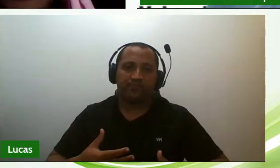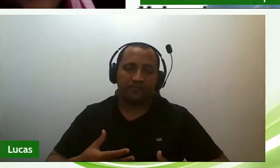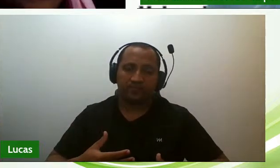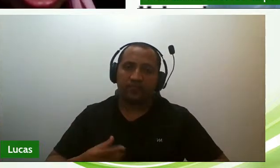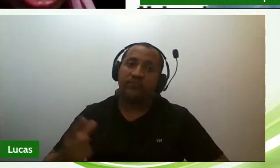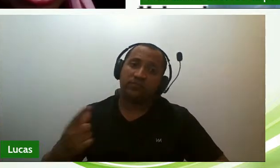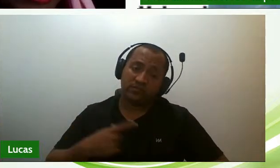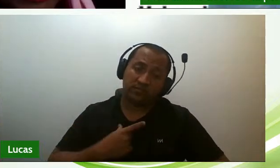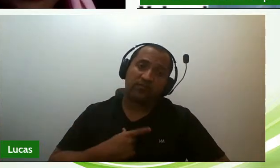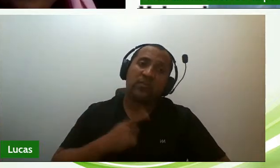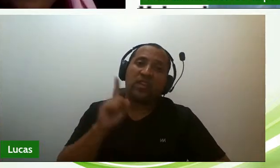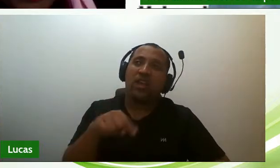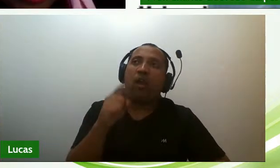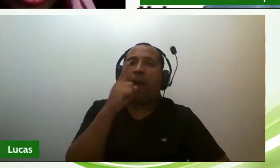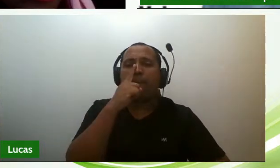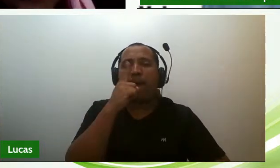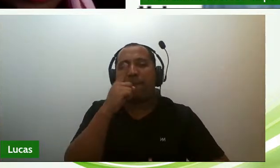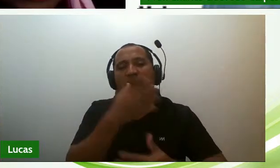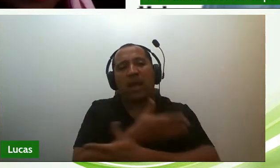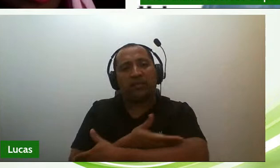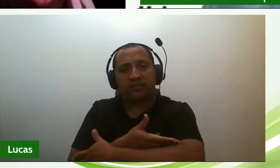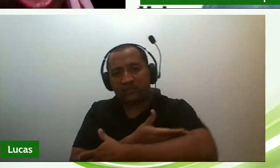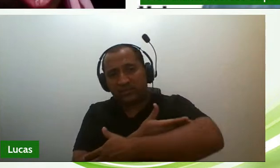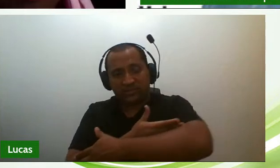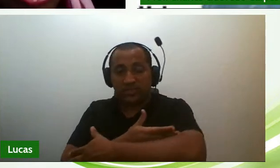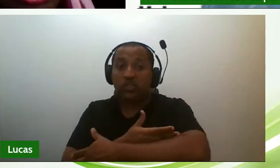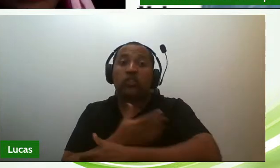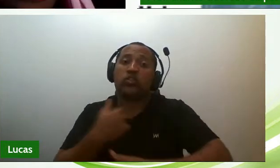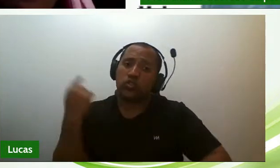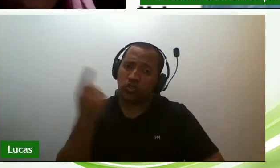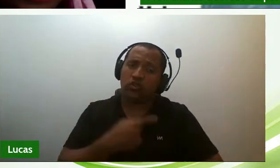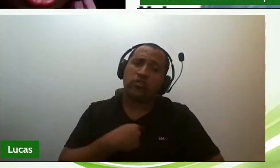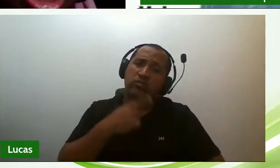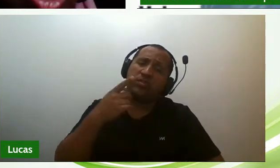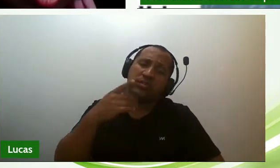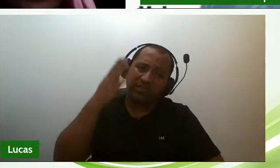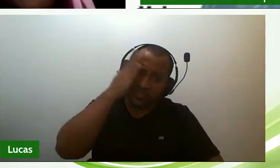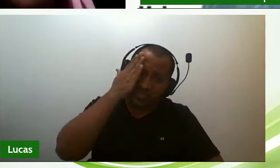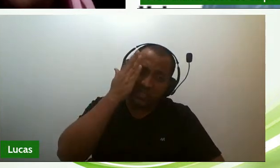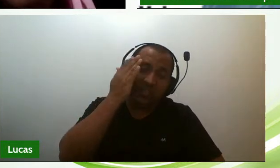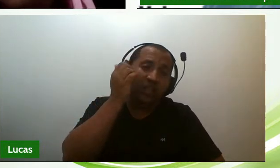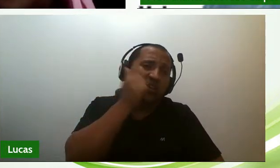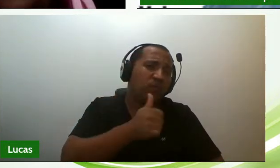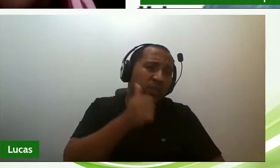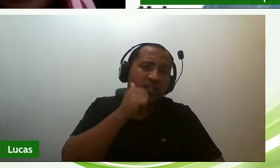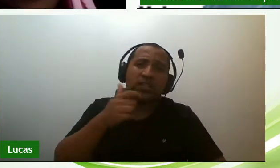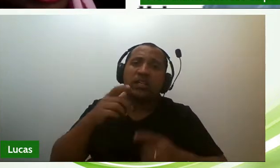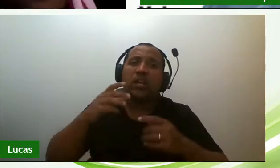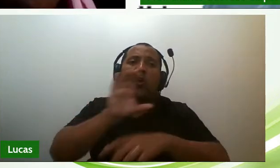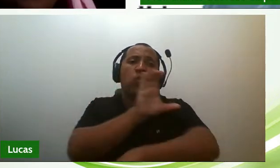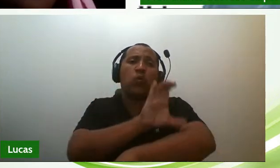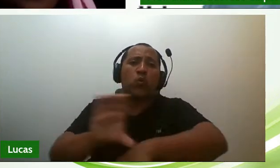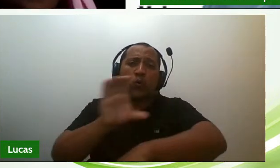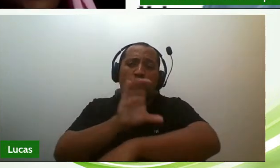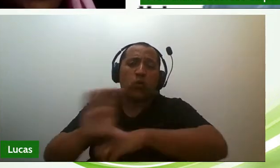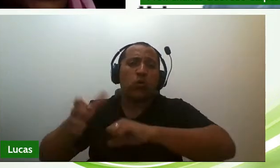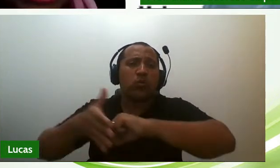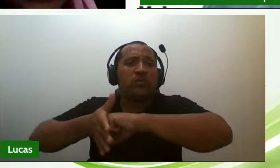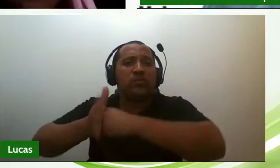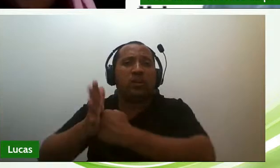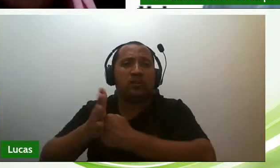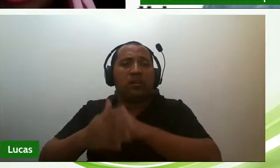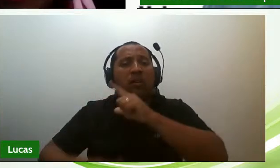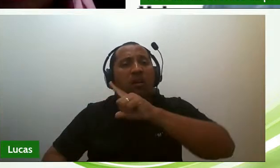à maternidade, e que a gente reconheceu que muitas meninas estavam trancando cursos, saindo, evadindo,